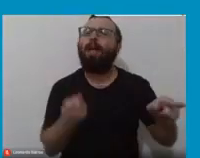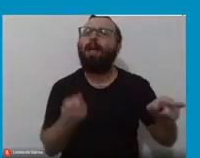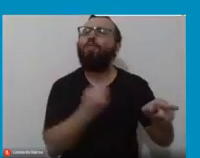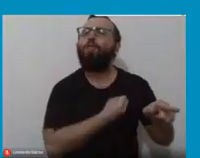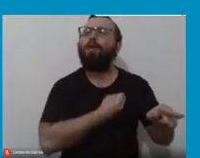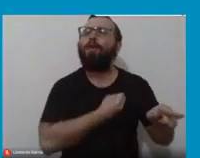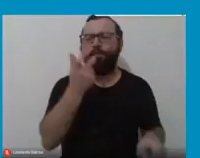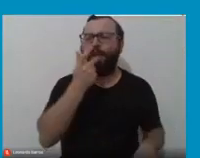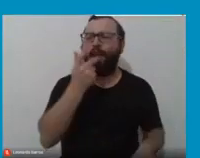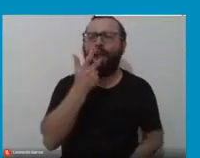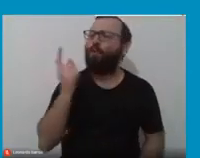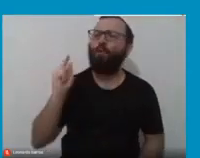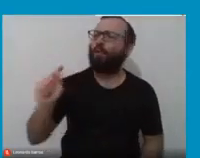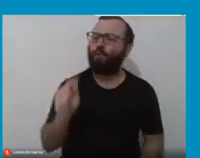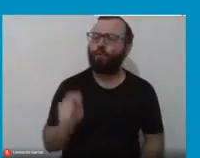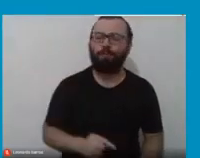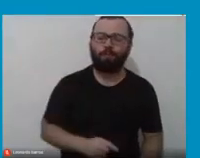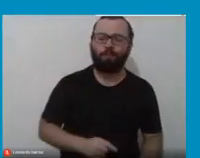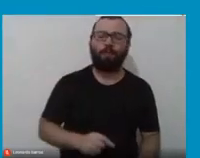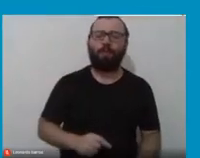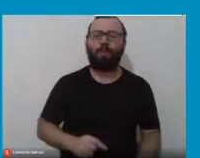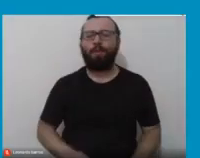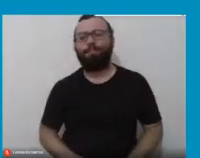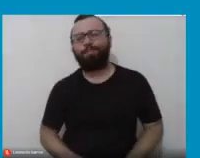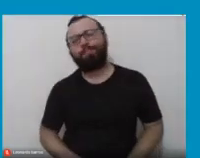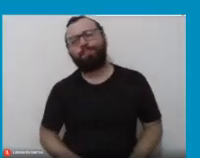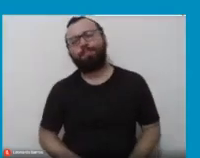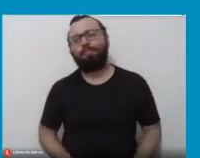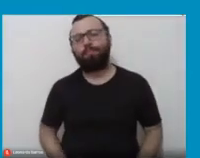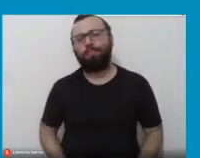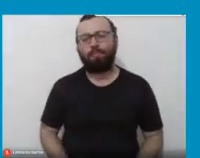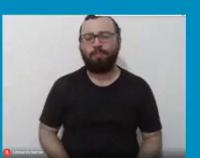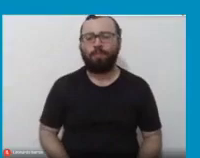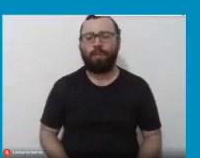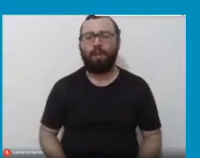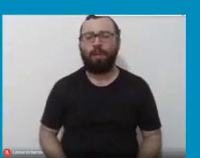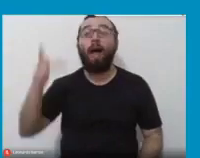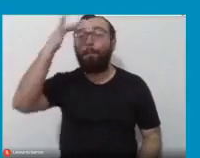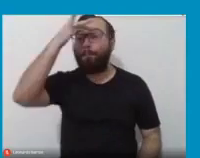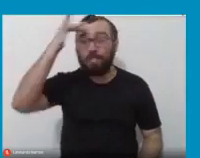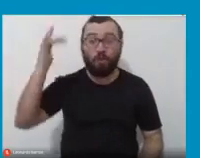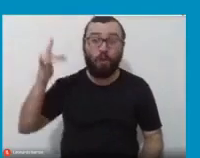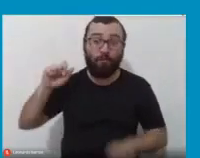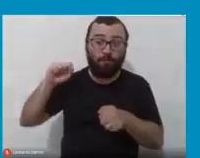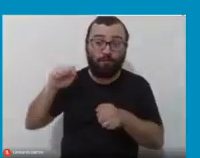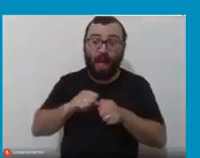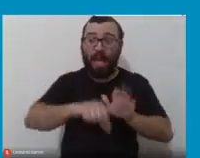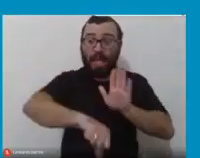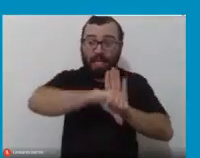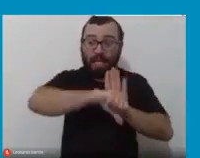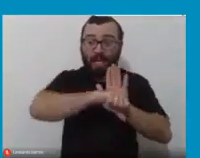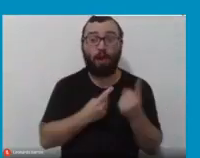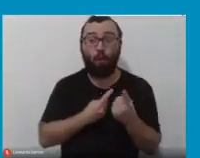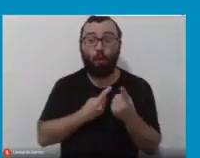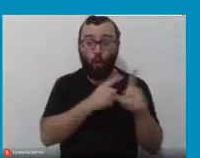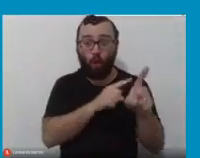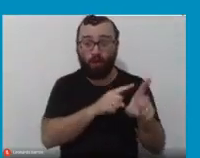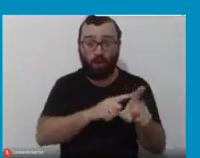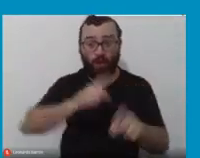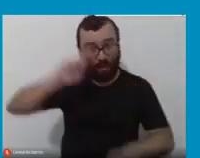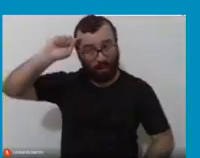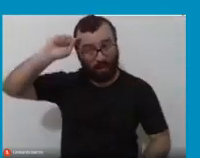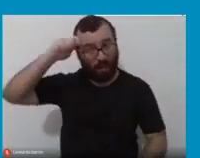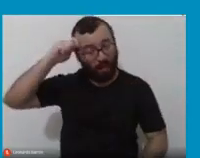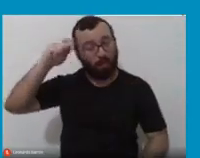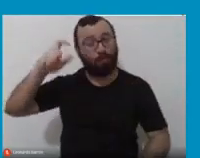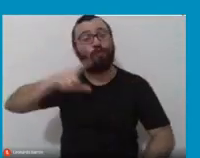que havia as pessoas que cometiam crimes contra negros tinham mais chances